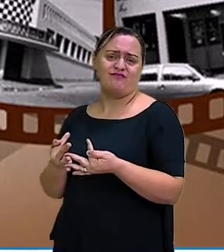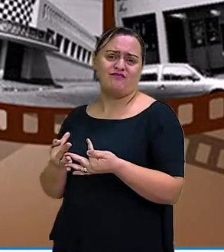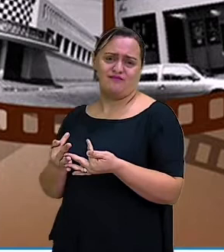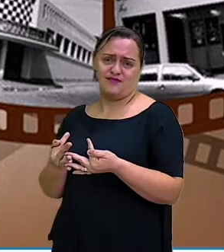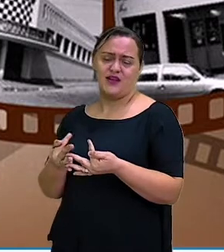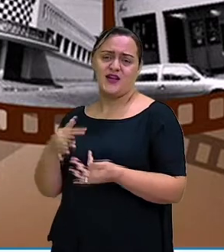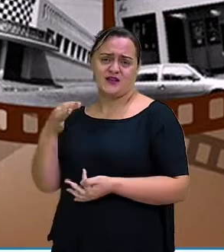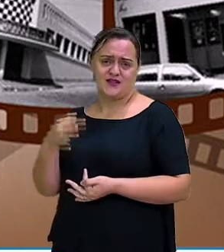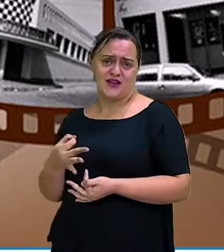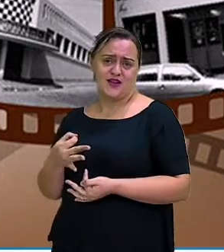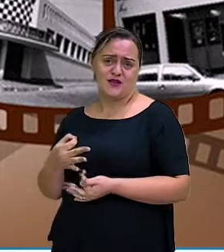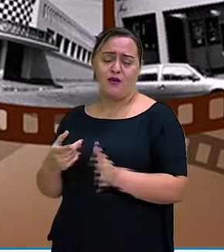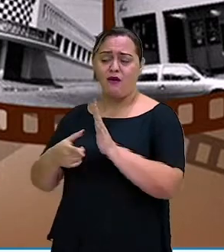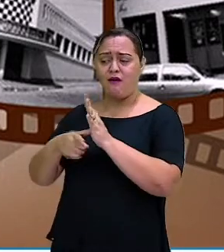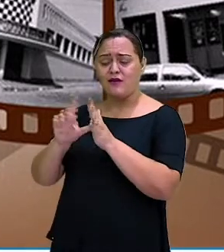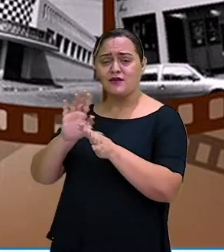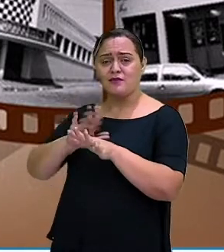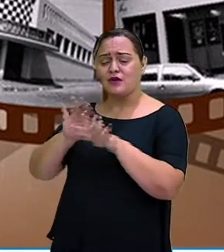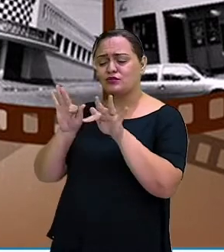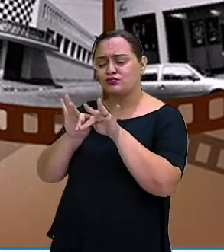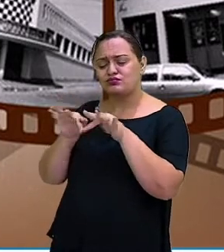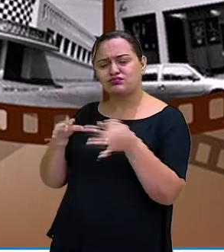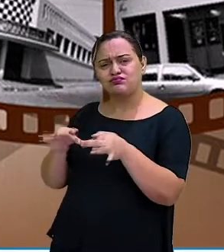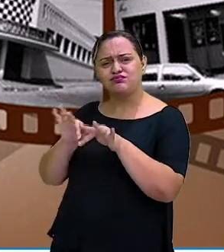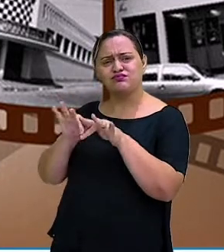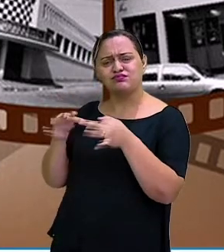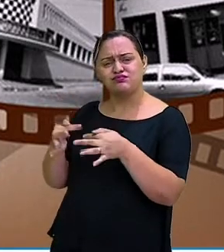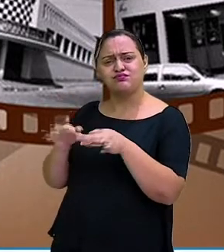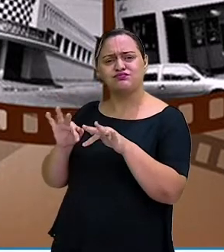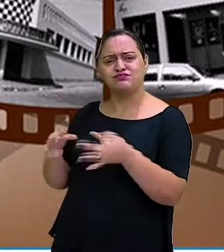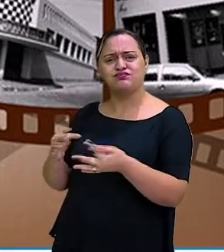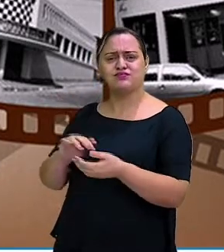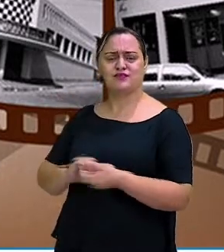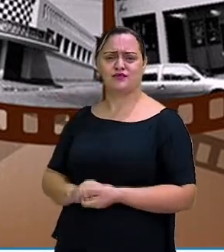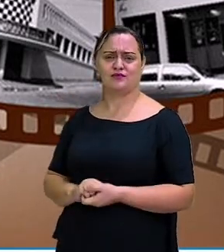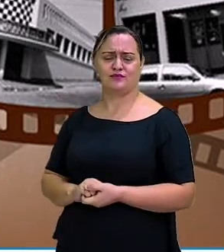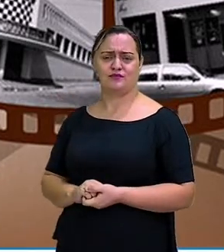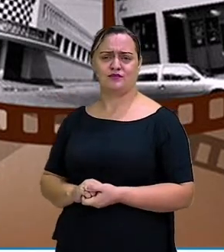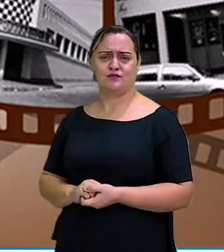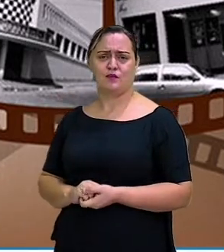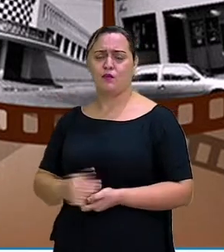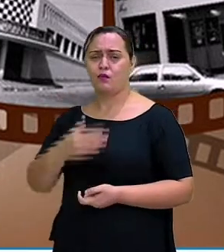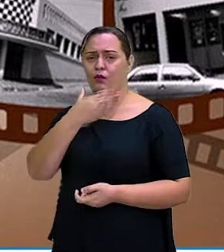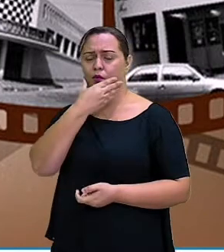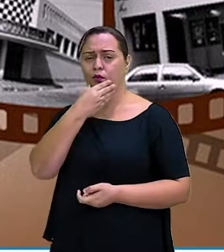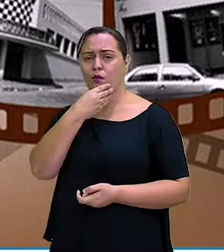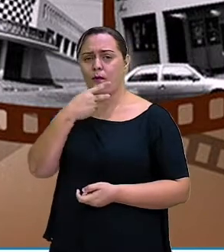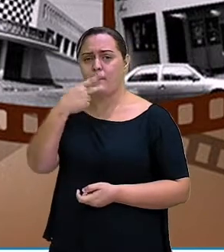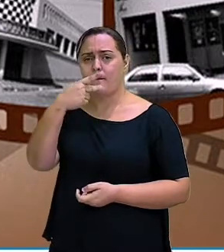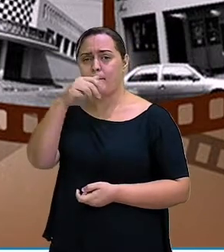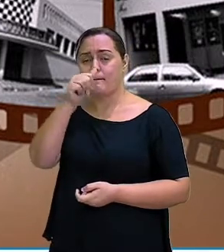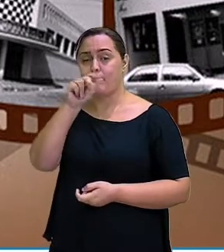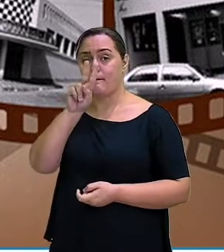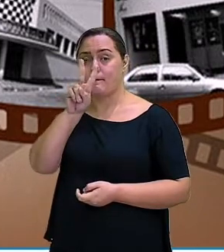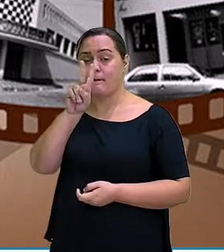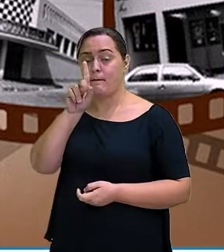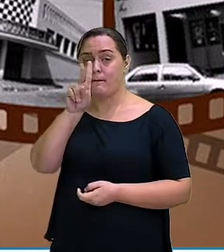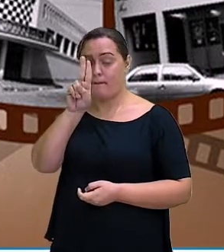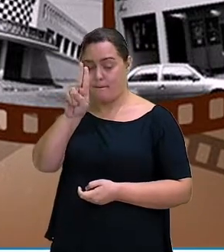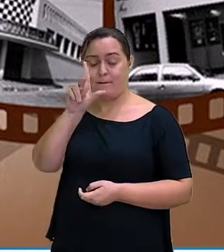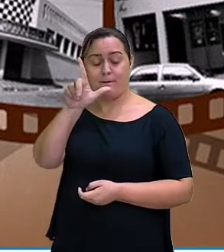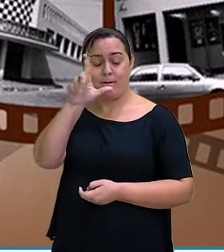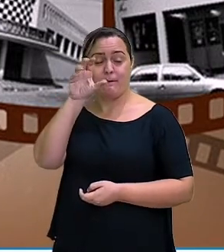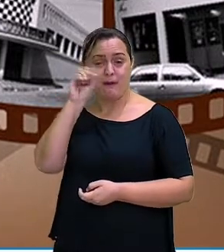inconcebíveis. Exalta Paulo Gustavo. Paulo Augusto, o primeiro Fleming.